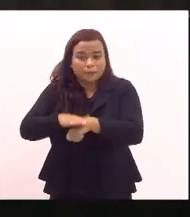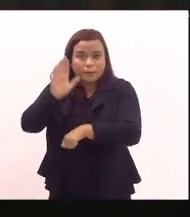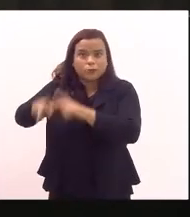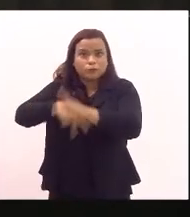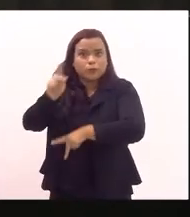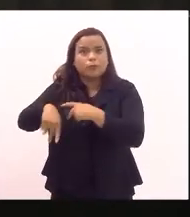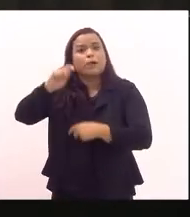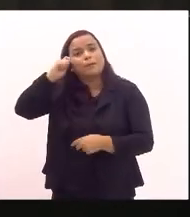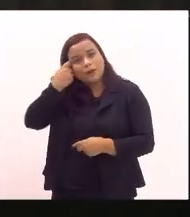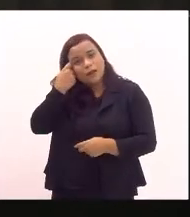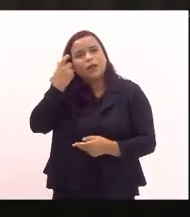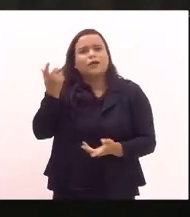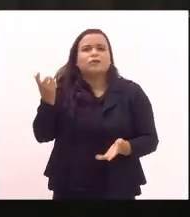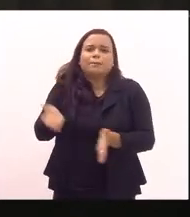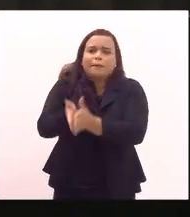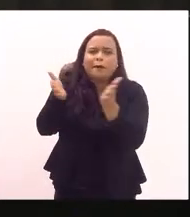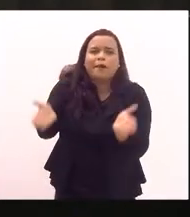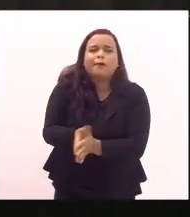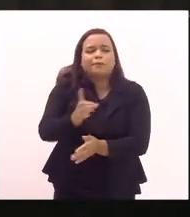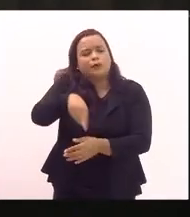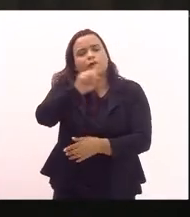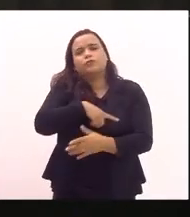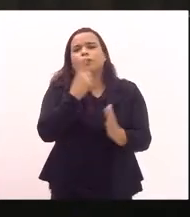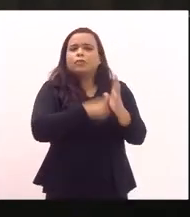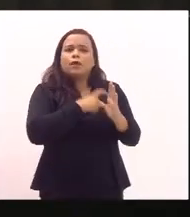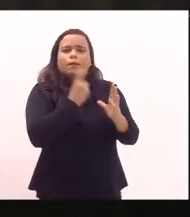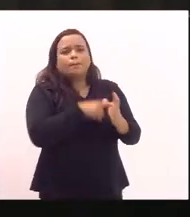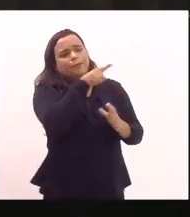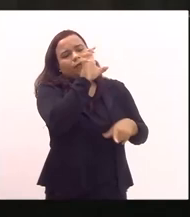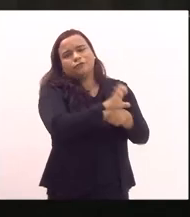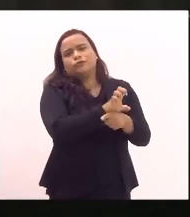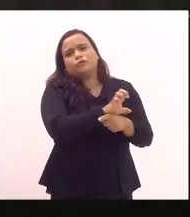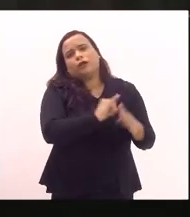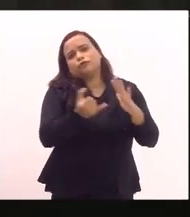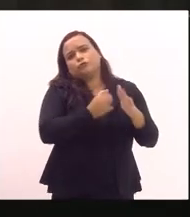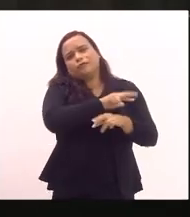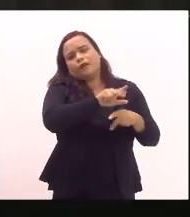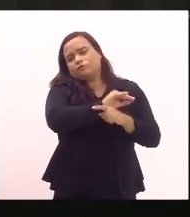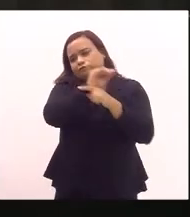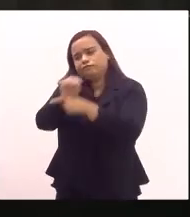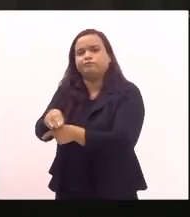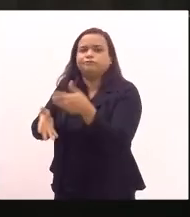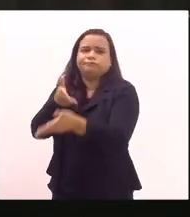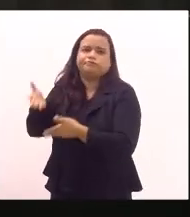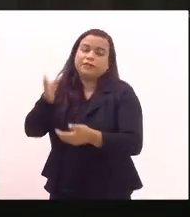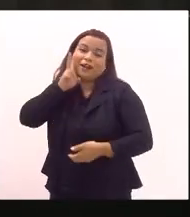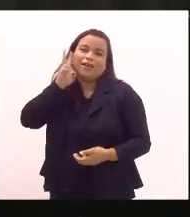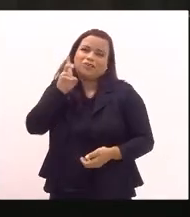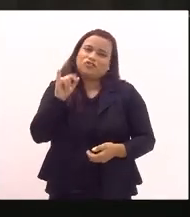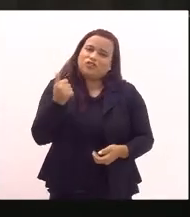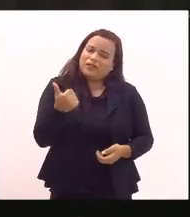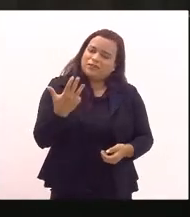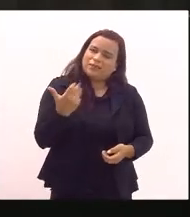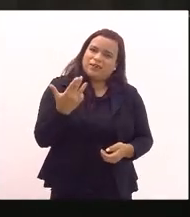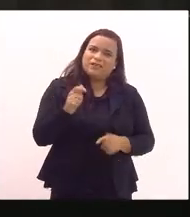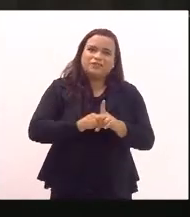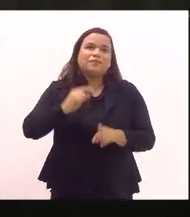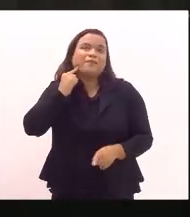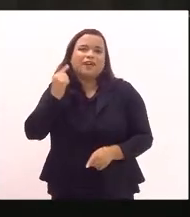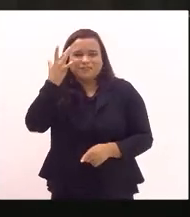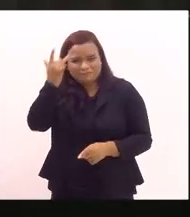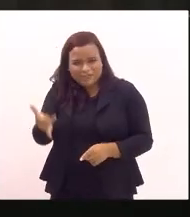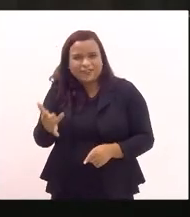Pobre depende do Estado e das suas instituições então lembramos aqui o Treze de Maio de